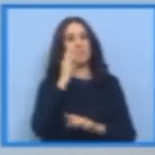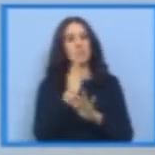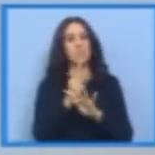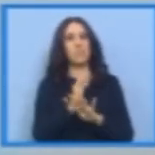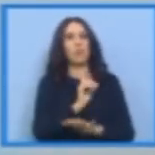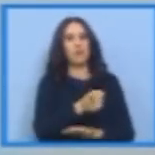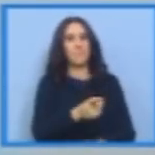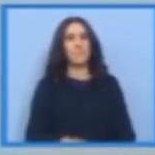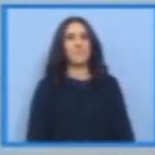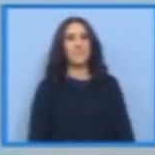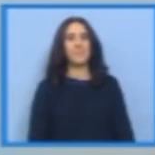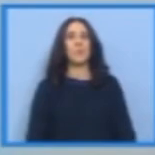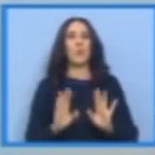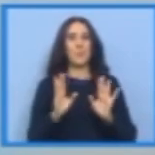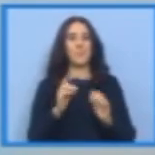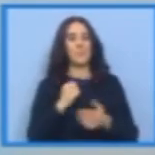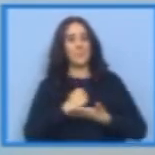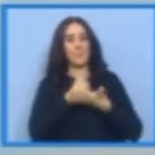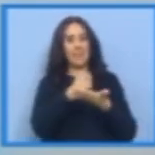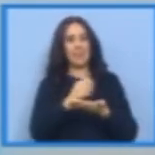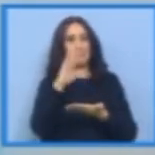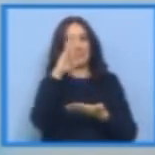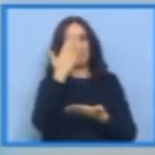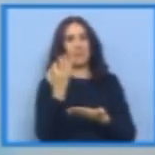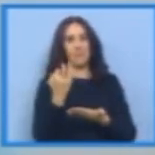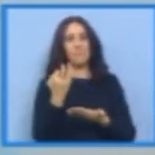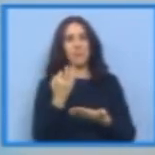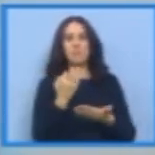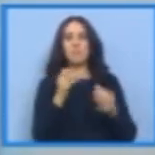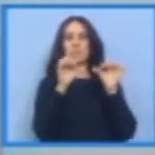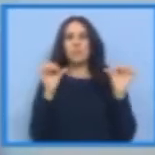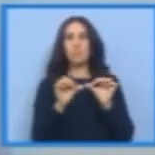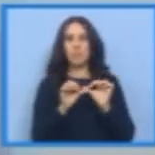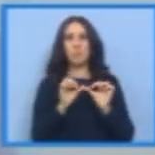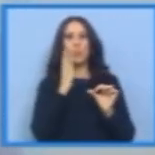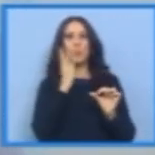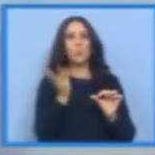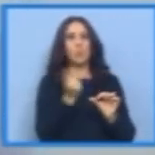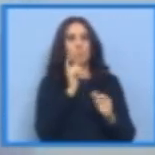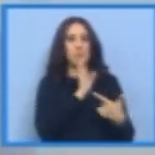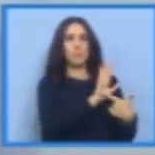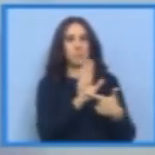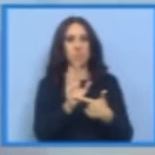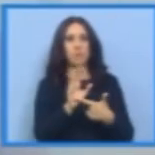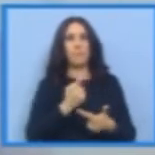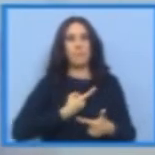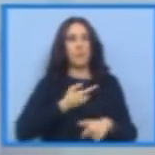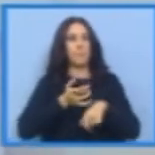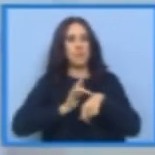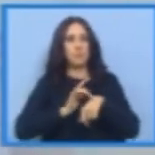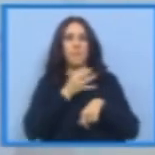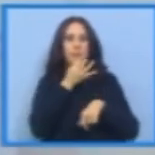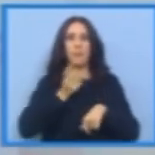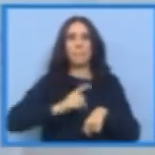bem, o primeiro contributo que dá é a forma sistematizada como apresentam os números, e quando nós temos que fazer sensibilização e